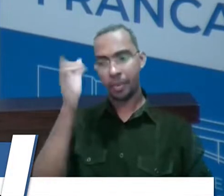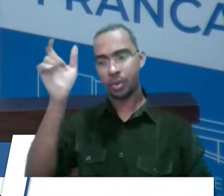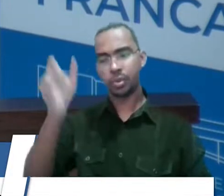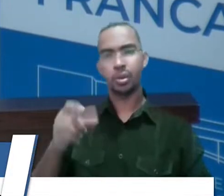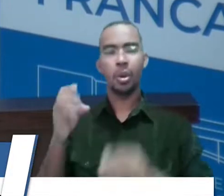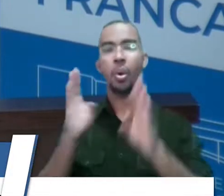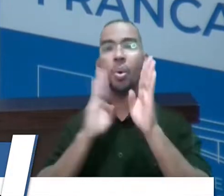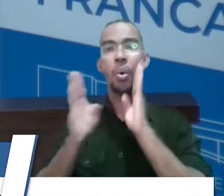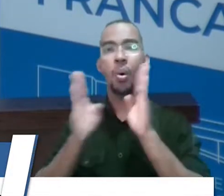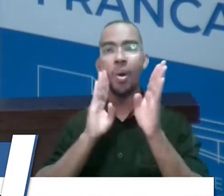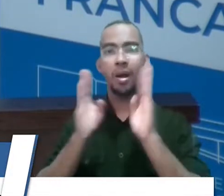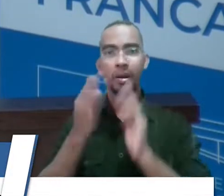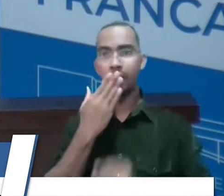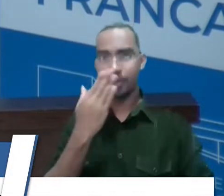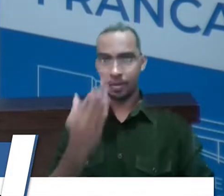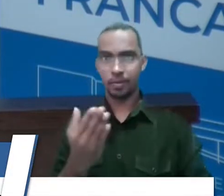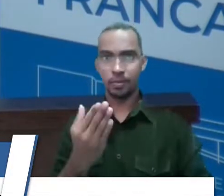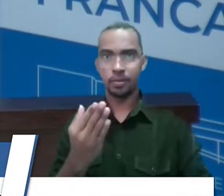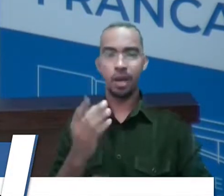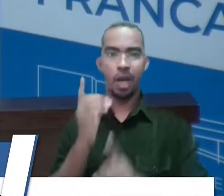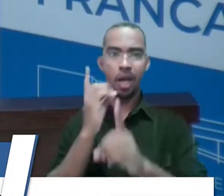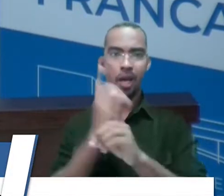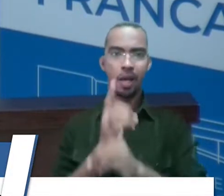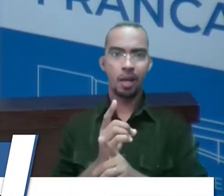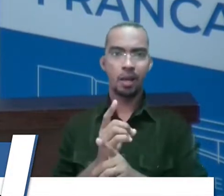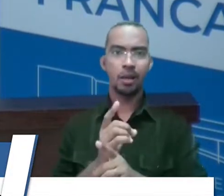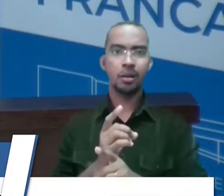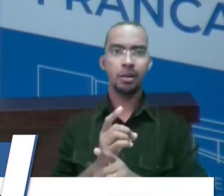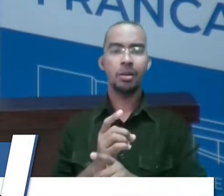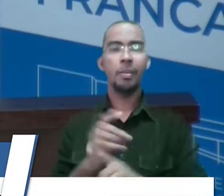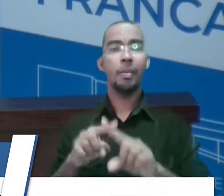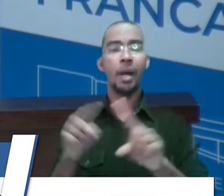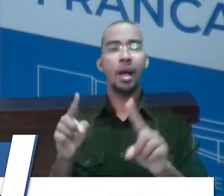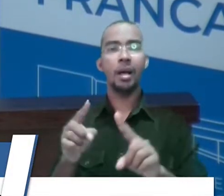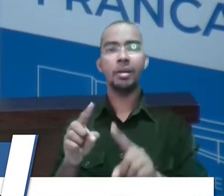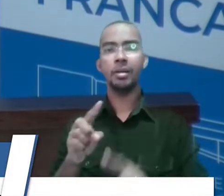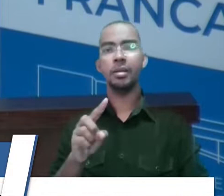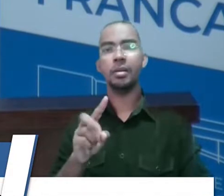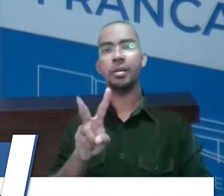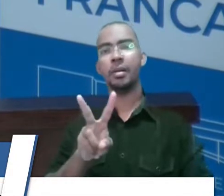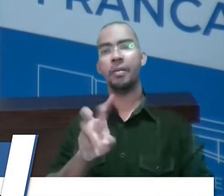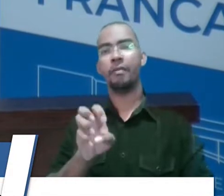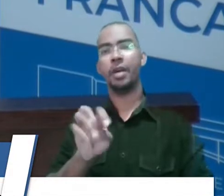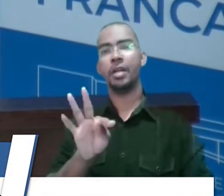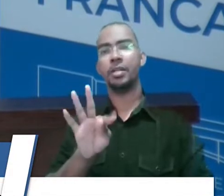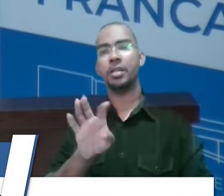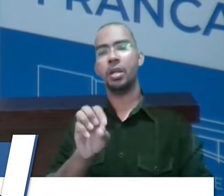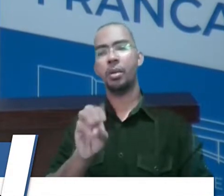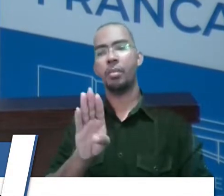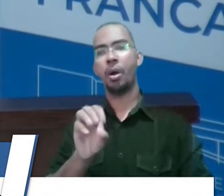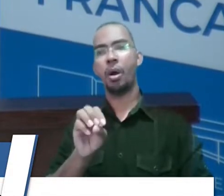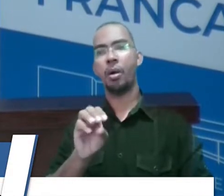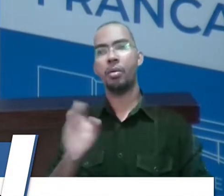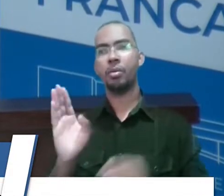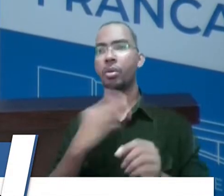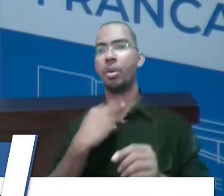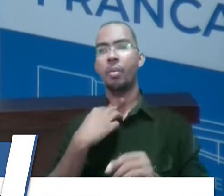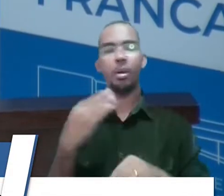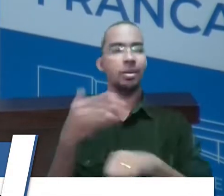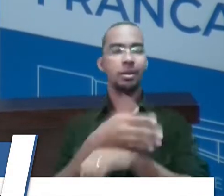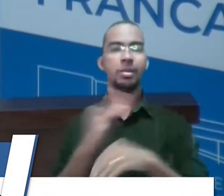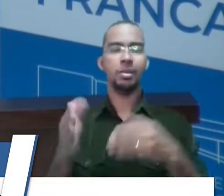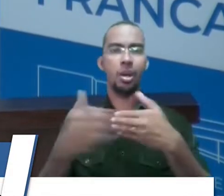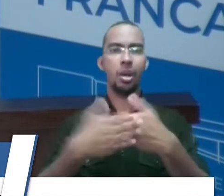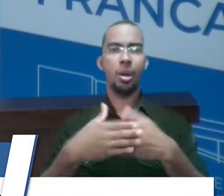que solicitou o atendimento do Vetmóvel, só que o Vetmóvel não podia entrar dentro do condomínio fechado, porque é